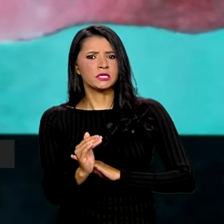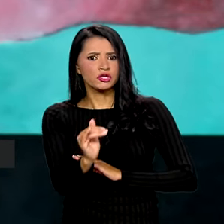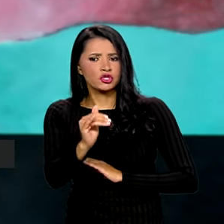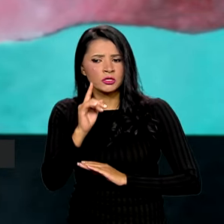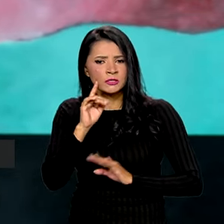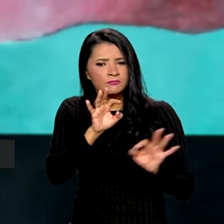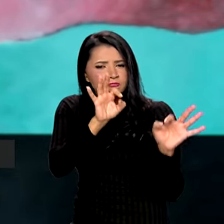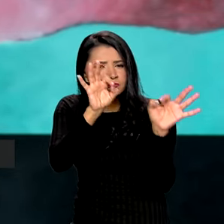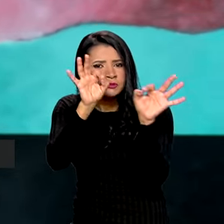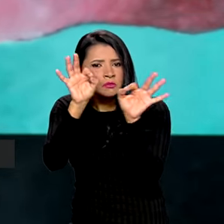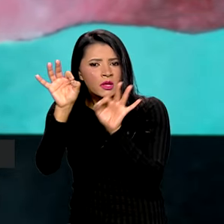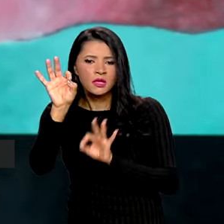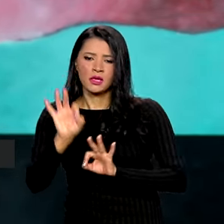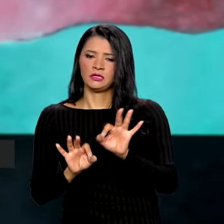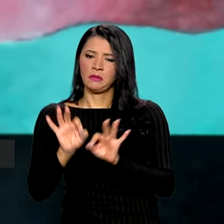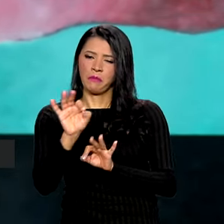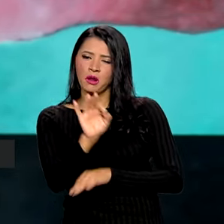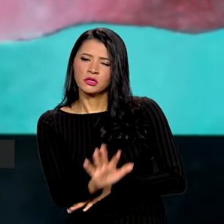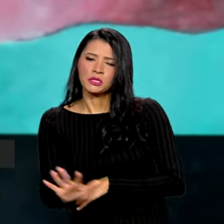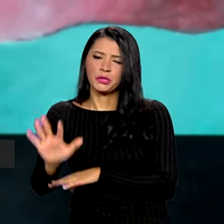o Plano Nacional